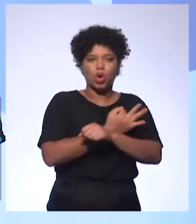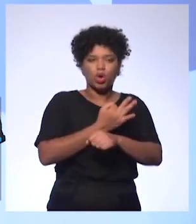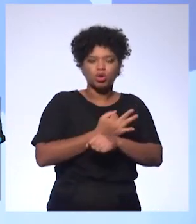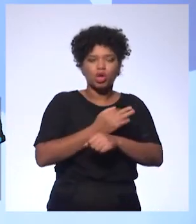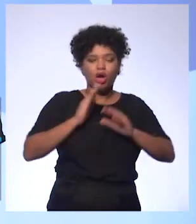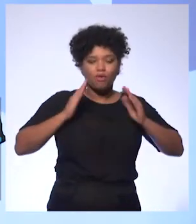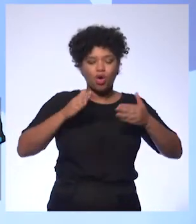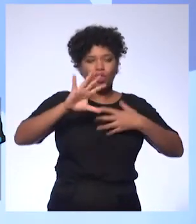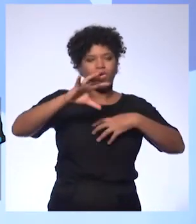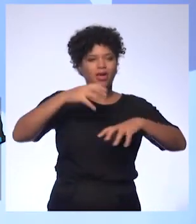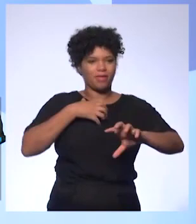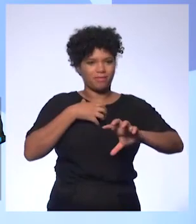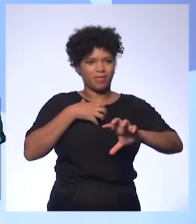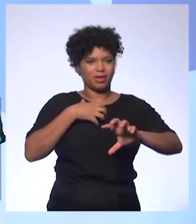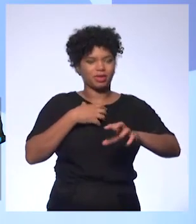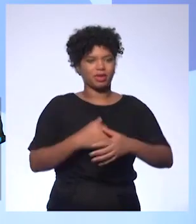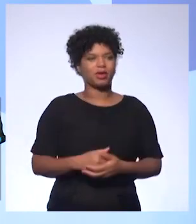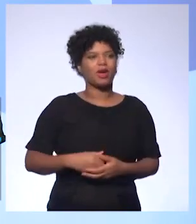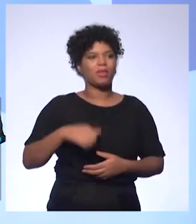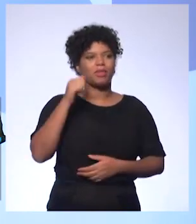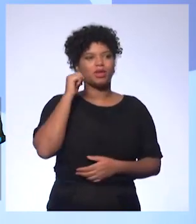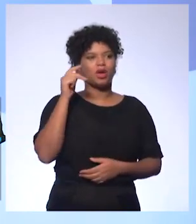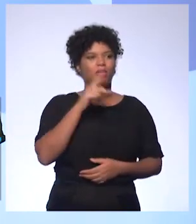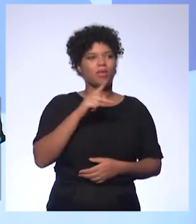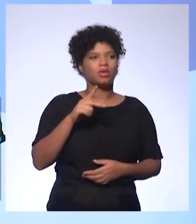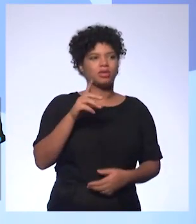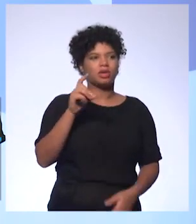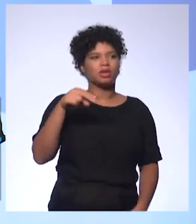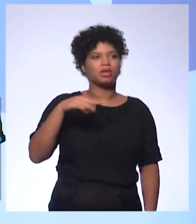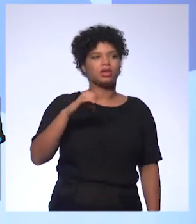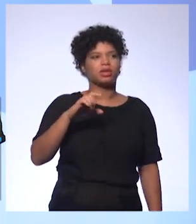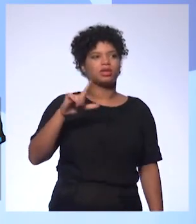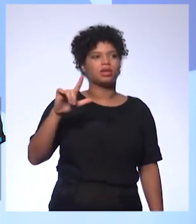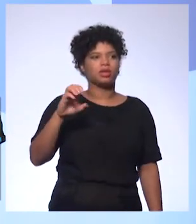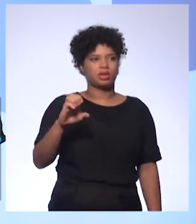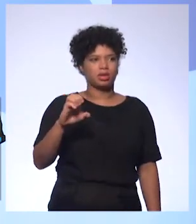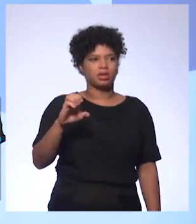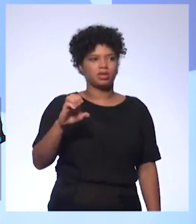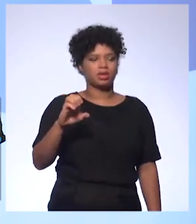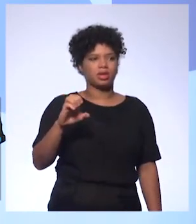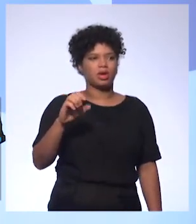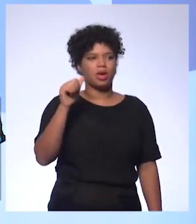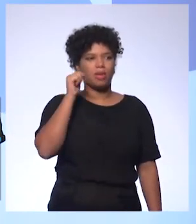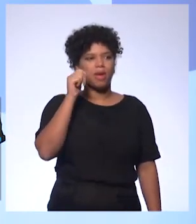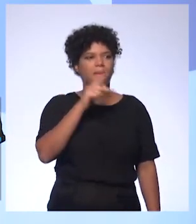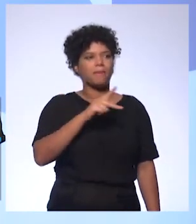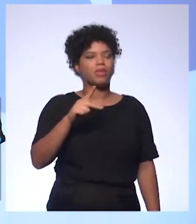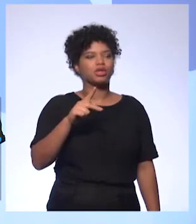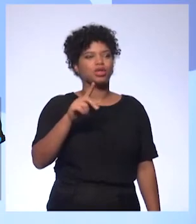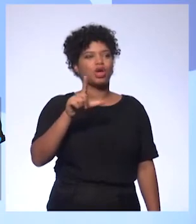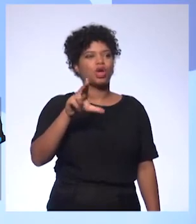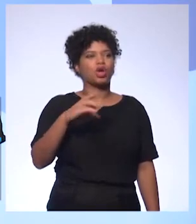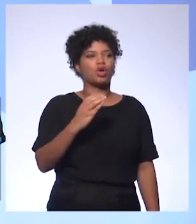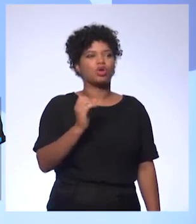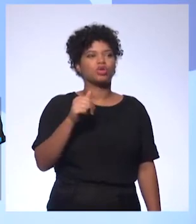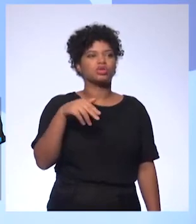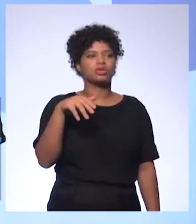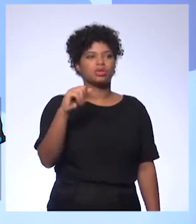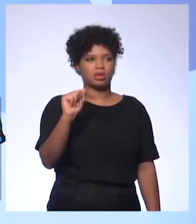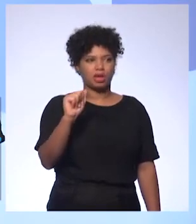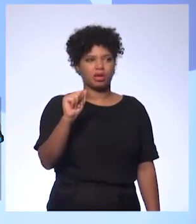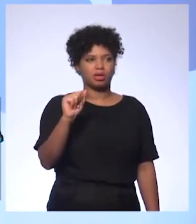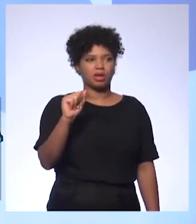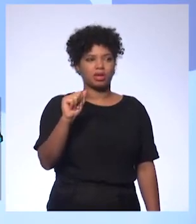empatia. Professora Daniele, aprimoramento. Professora Luciana cita aqui a resposta do seu